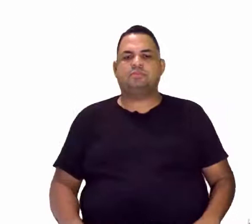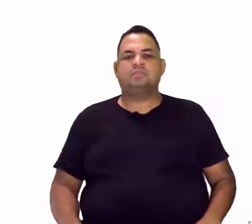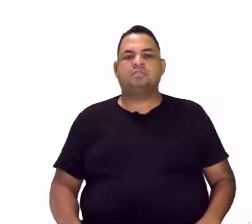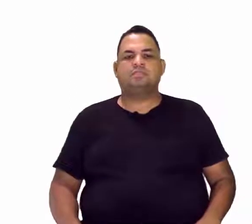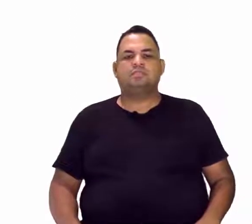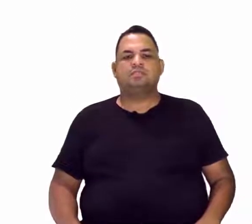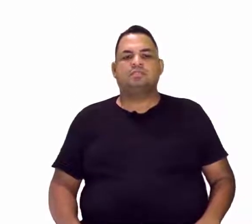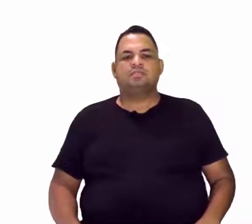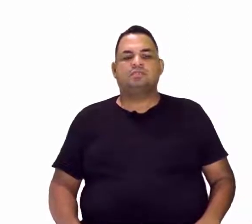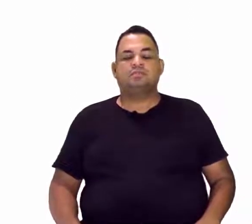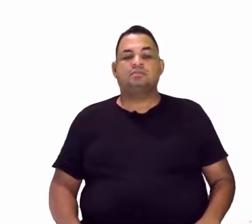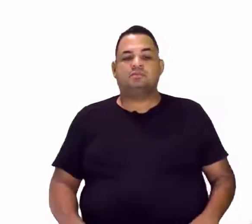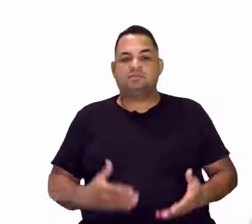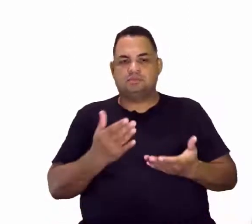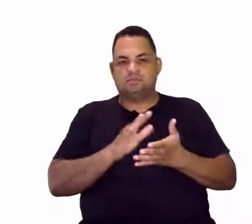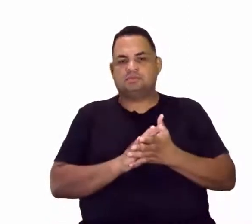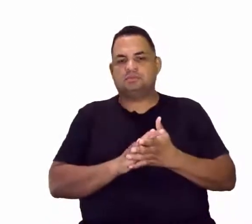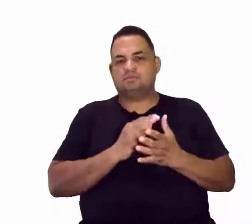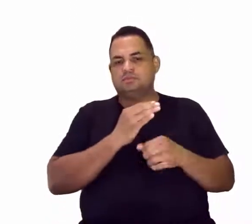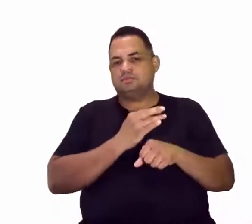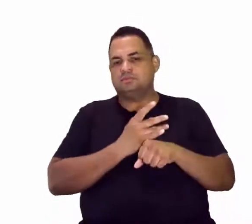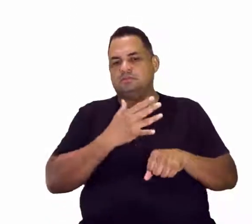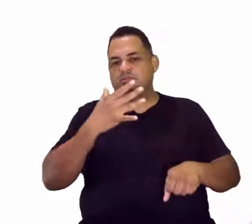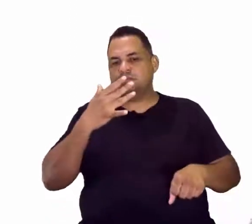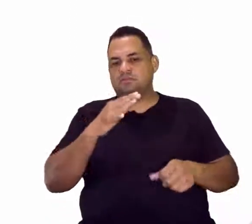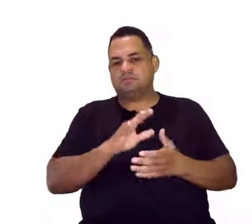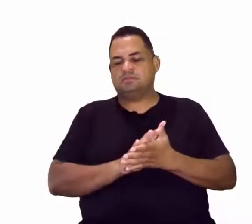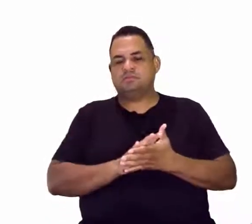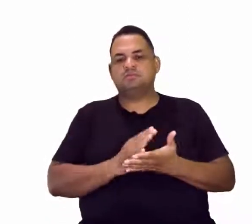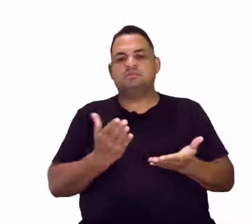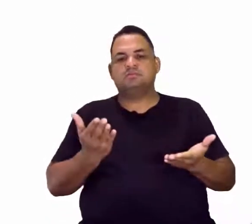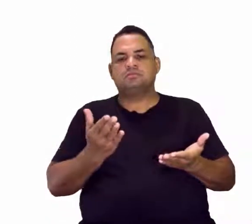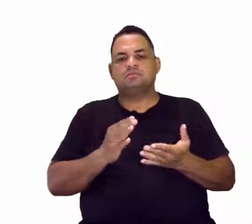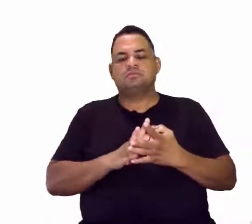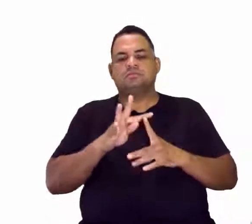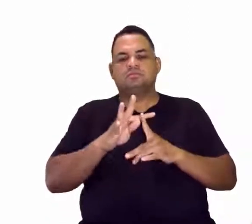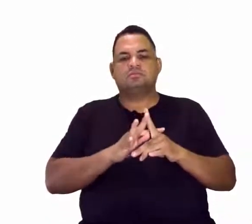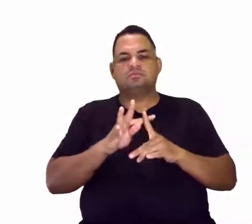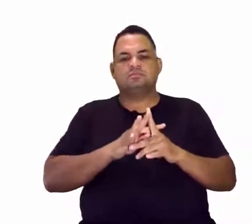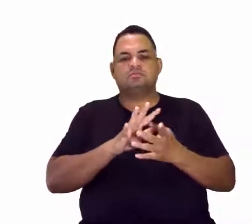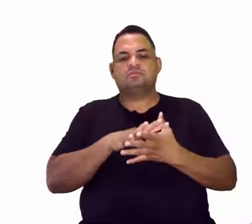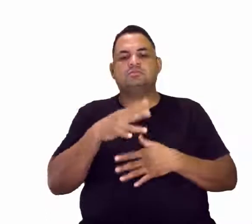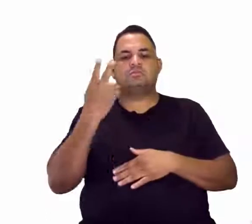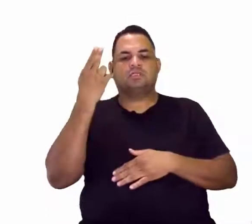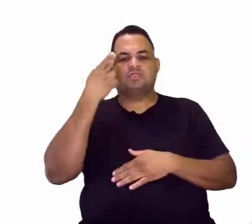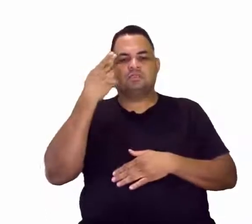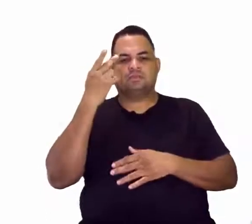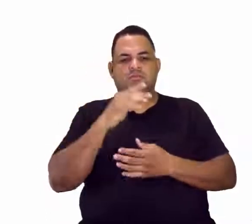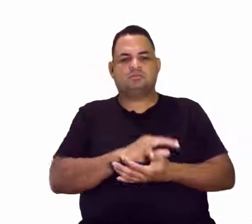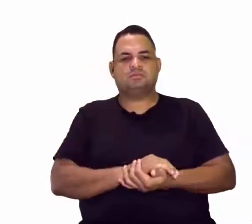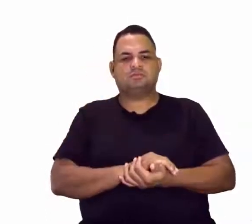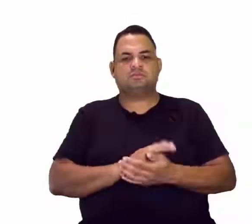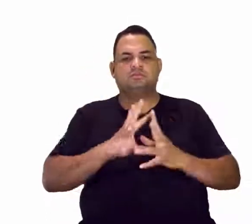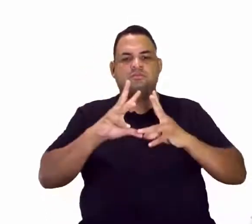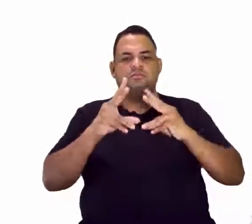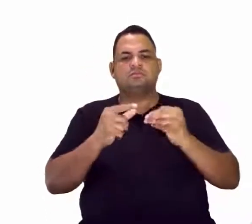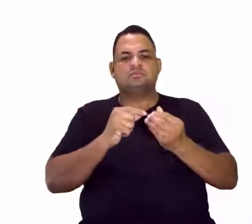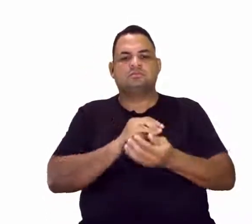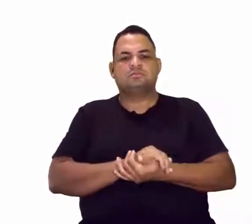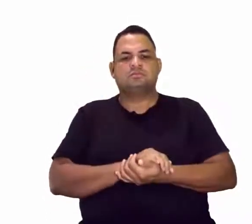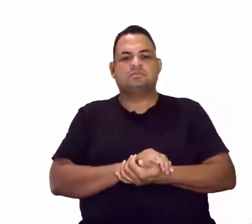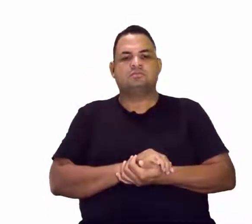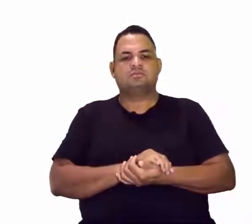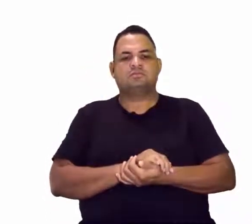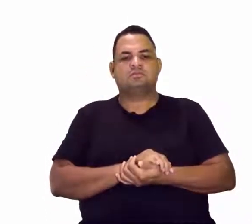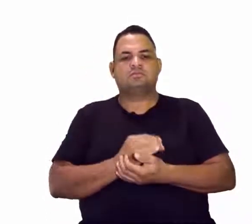Então, estes ácidos aqui, ó, na temperatura ambiente, eles vão ser o quê? Todos eles vão